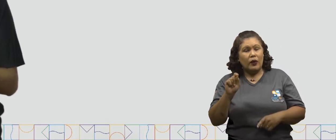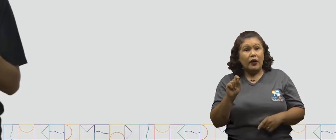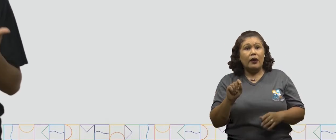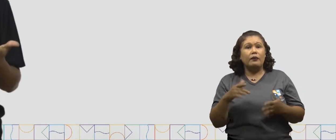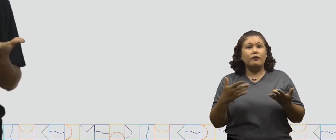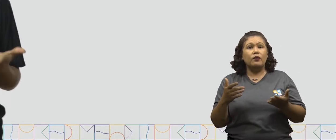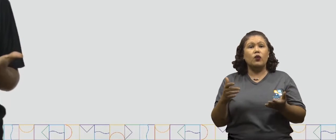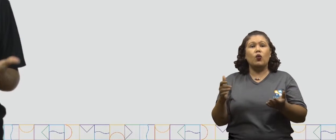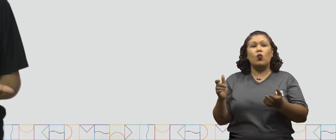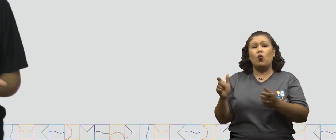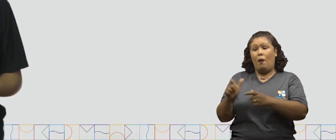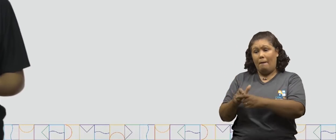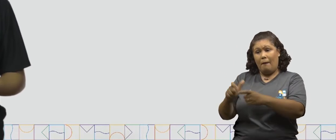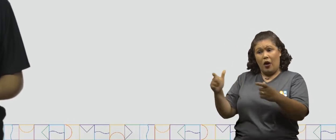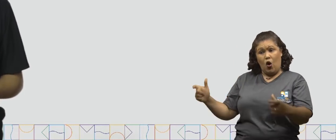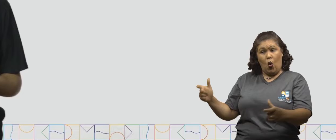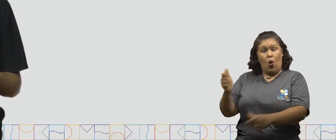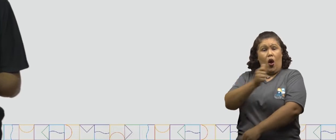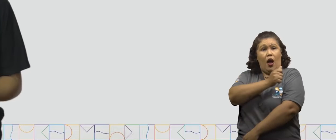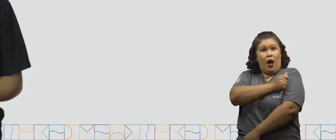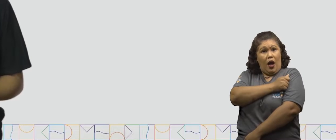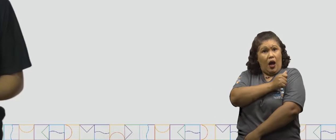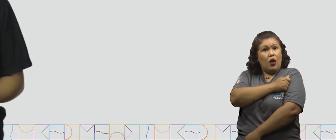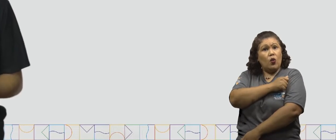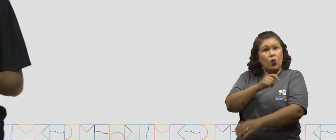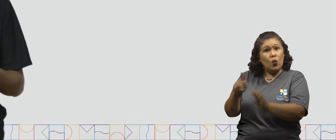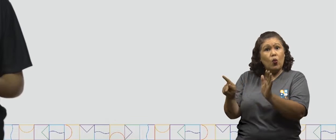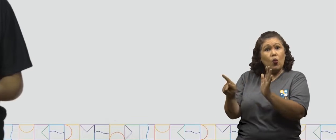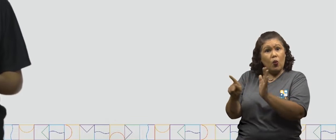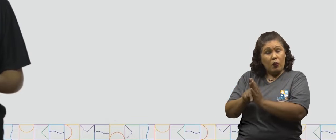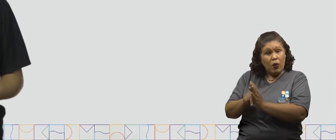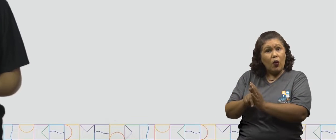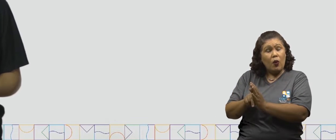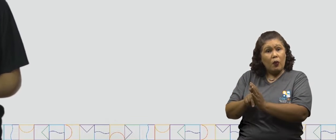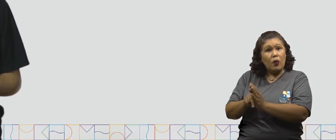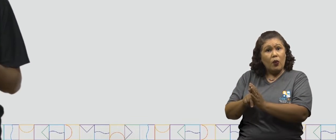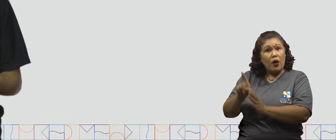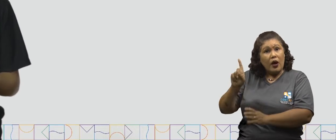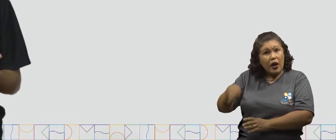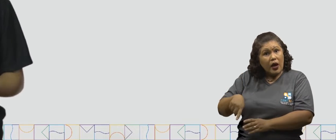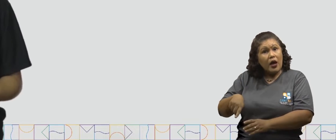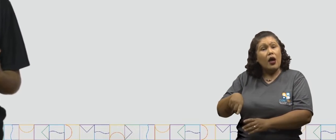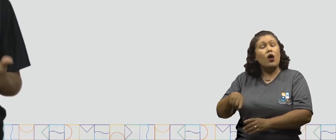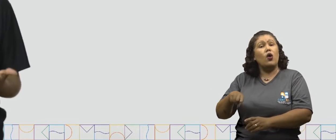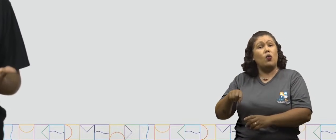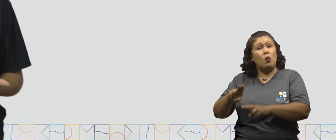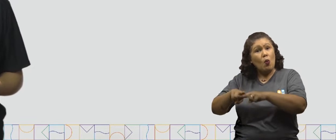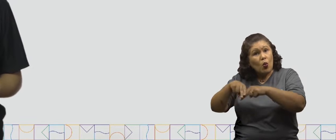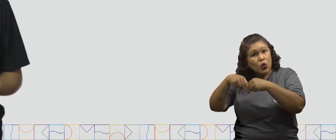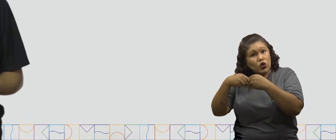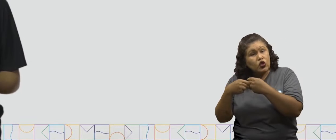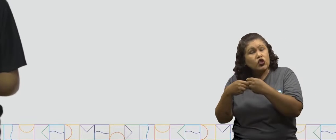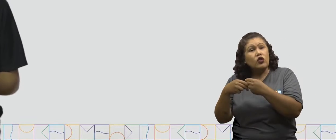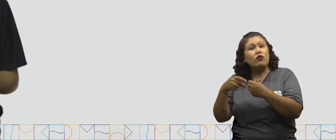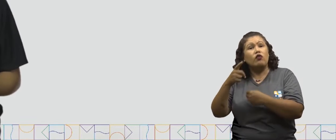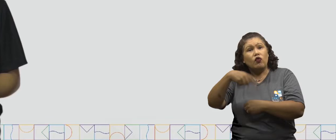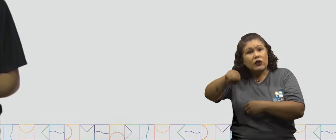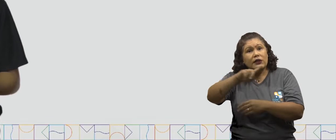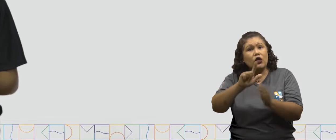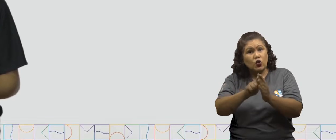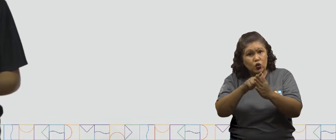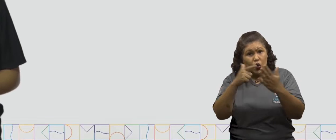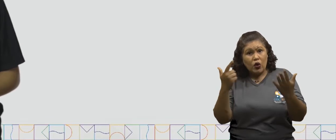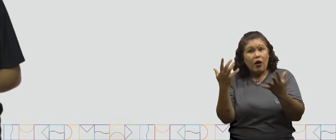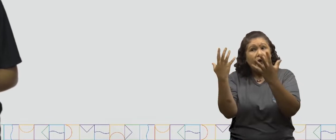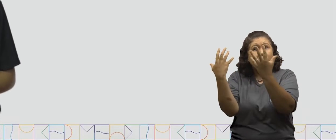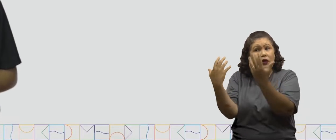colocar que, como a maior parte dos leitores do jornal adicional são estudantes, esse seria mais um motivo para